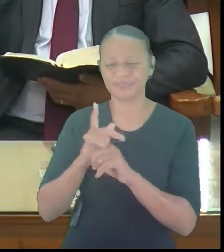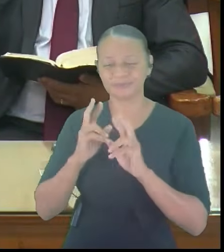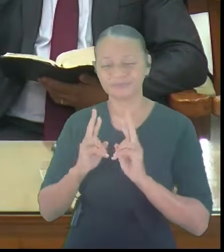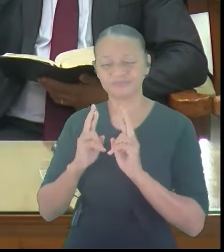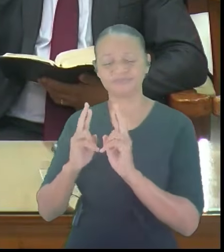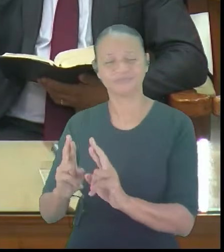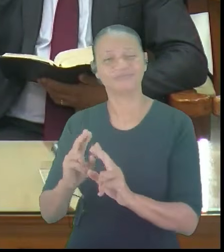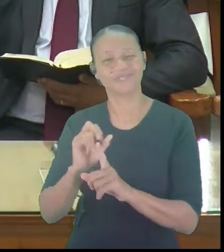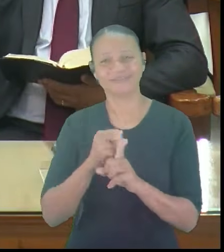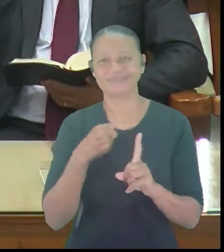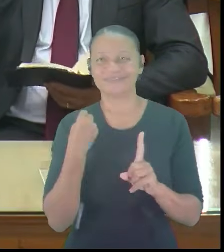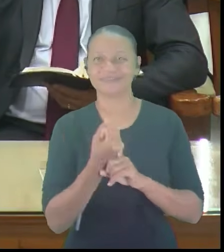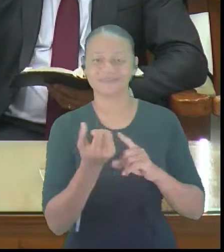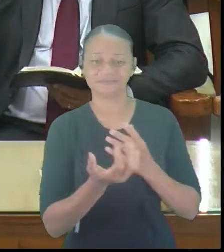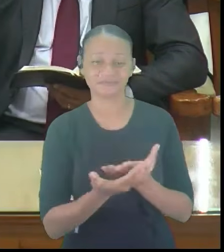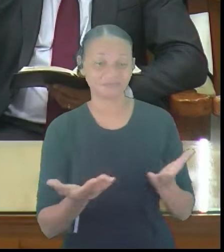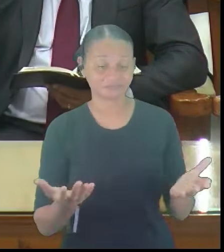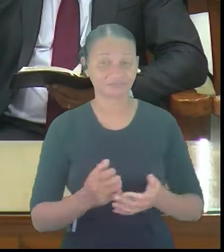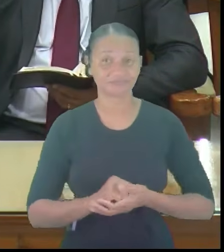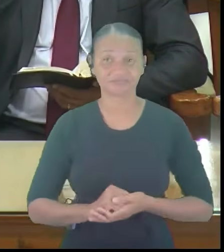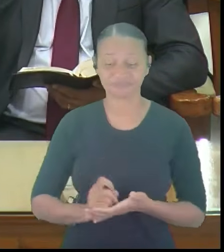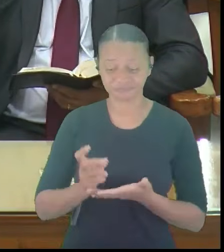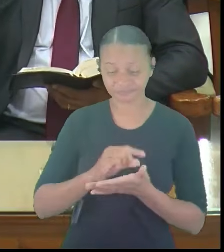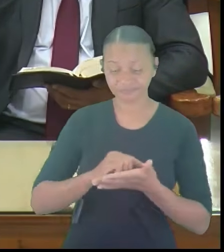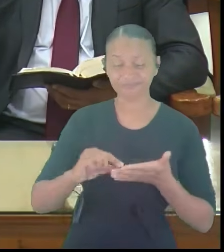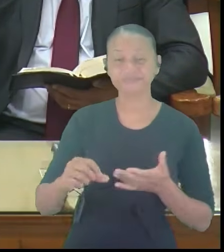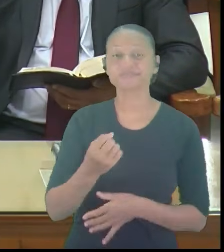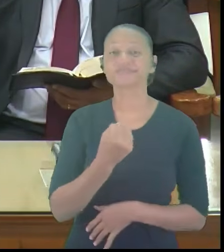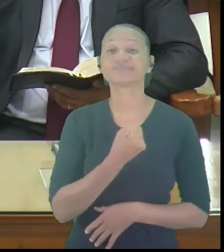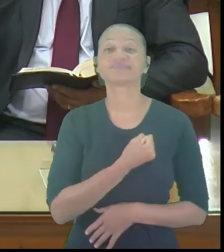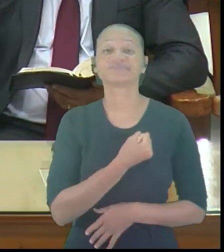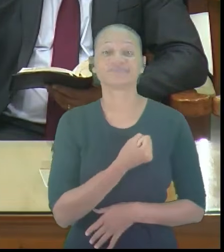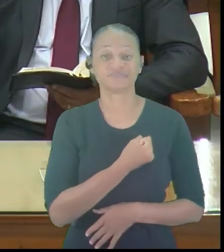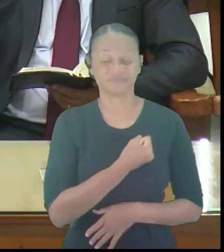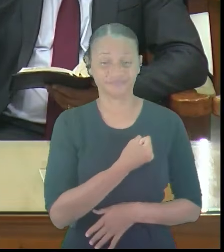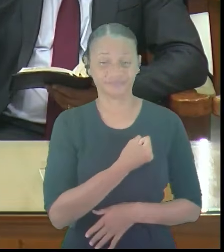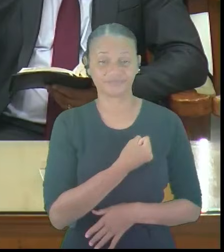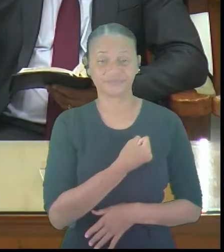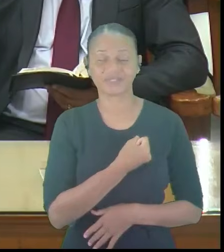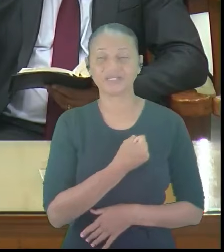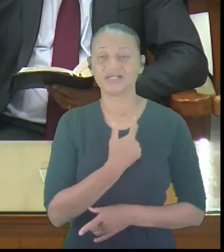da sociedade. Versículo de número